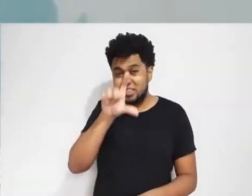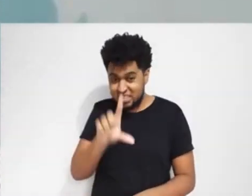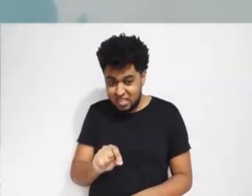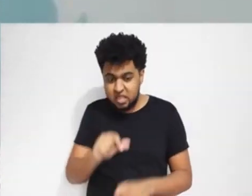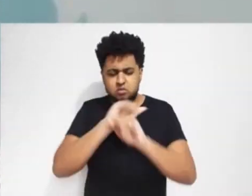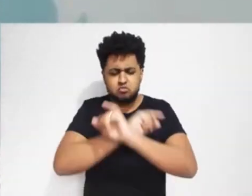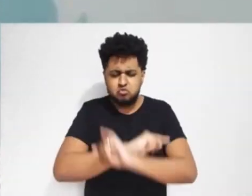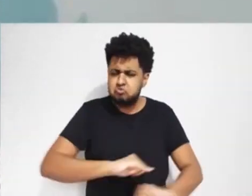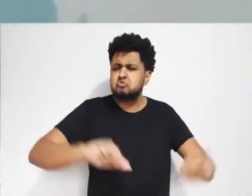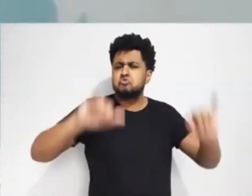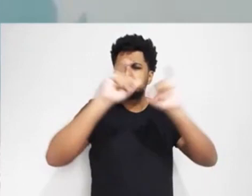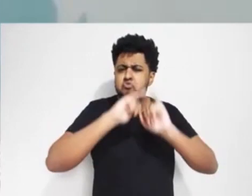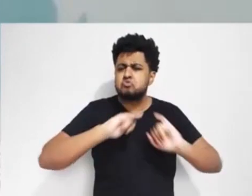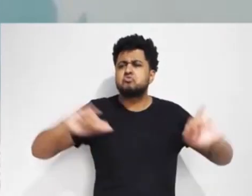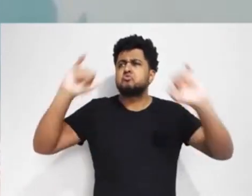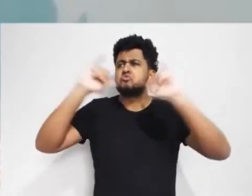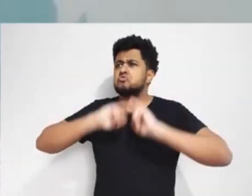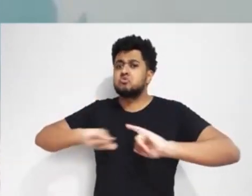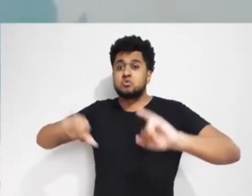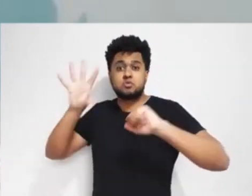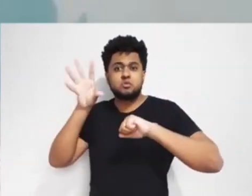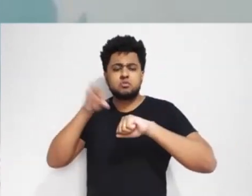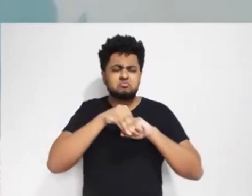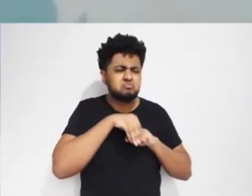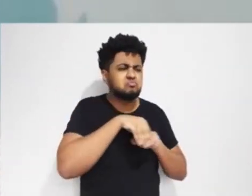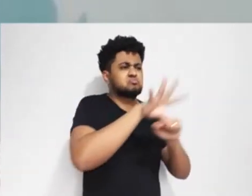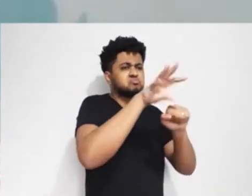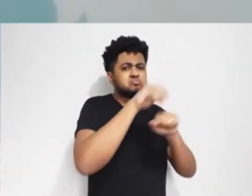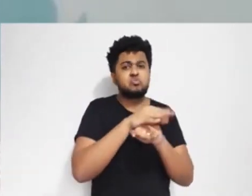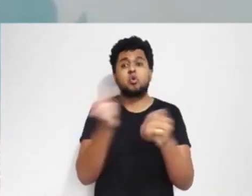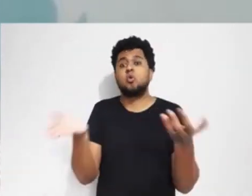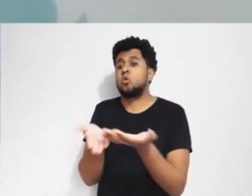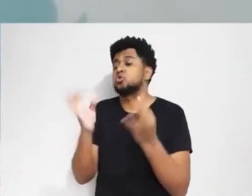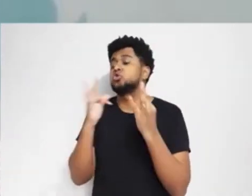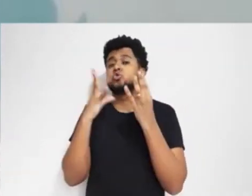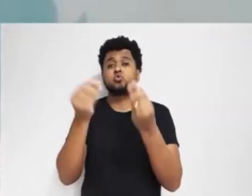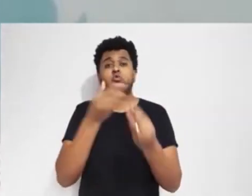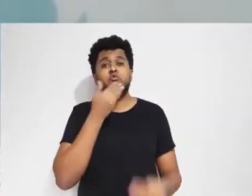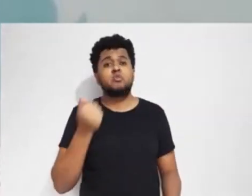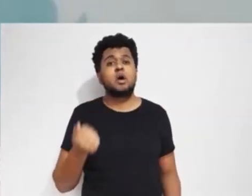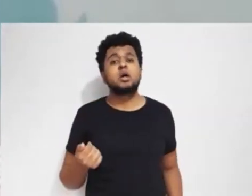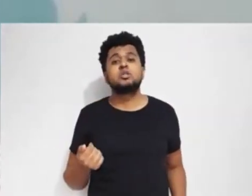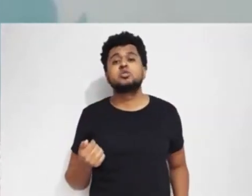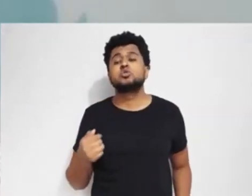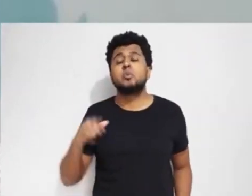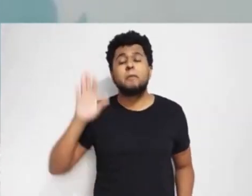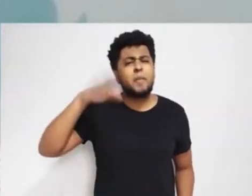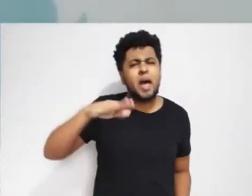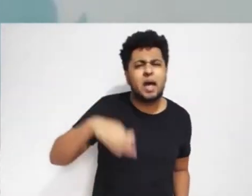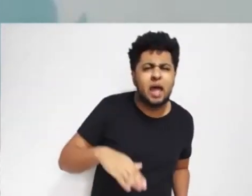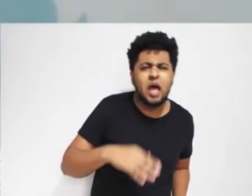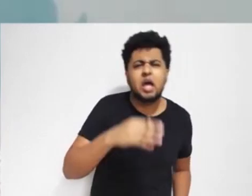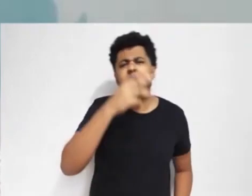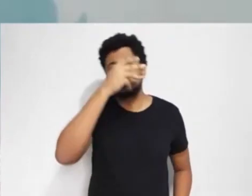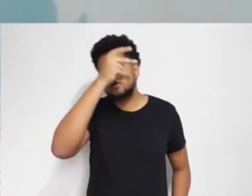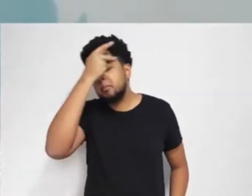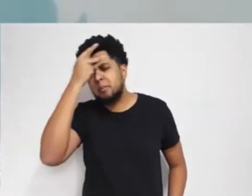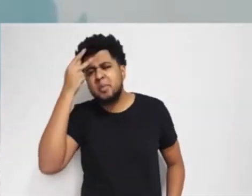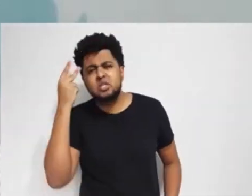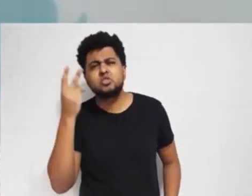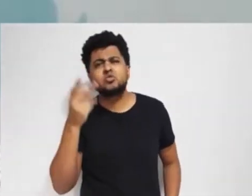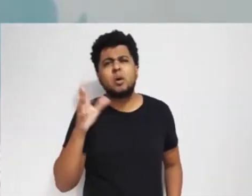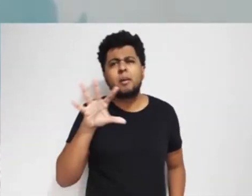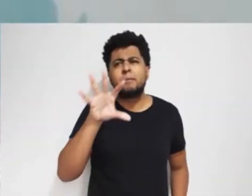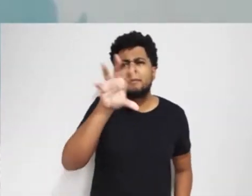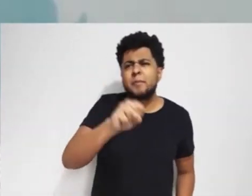divulgação do conhecimento, hoje está tudo fácil e barato, e as pessoas acabam consumindo qualquer coisa. Então,